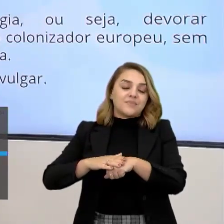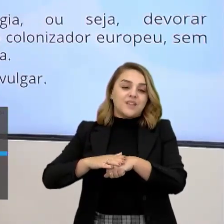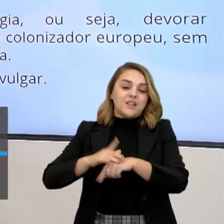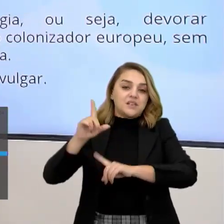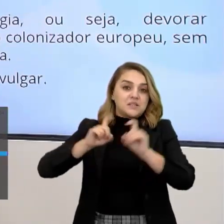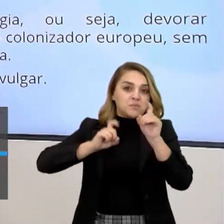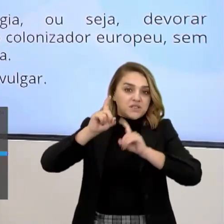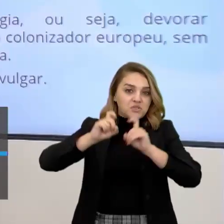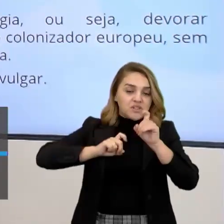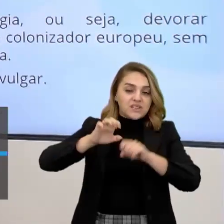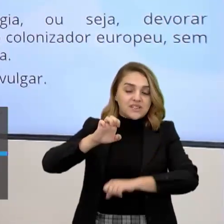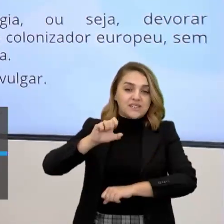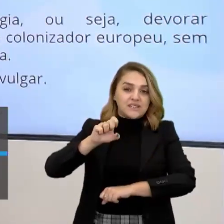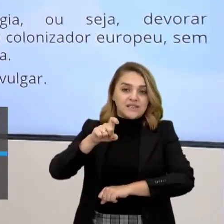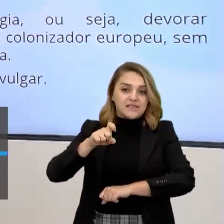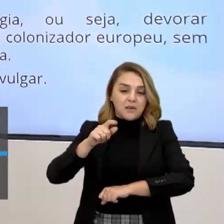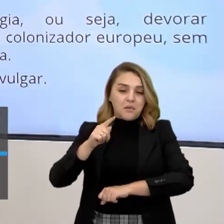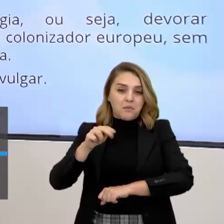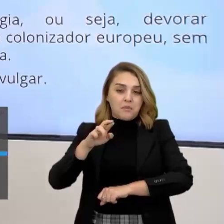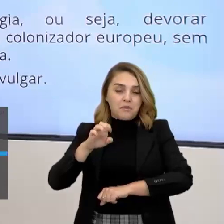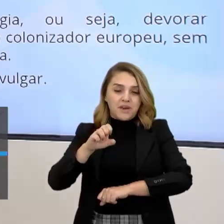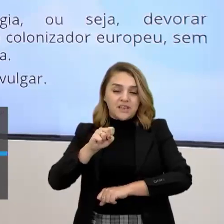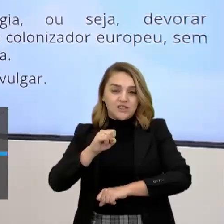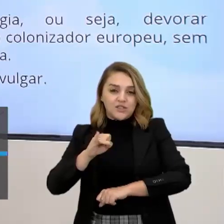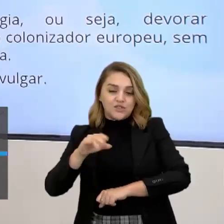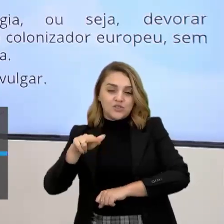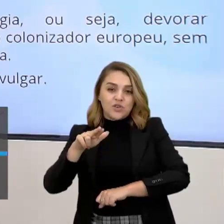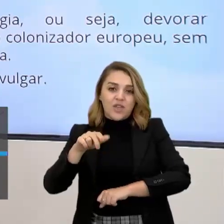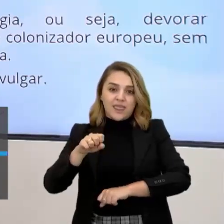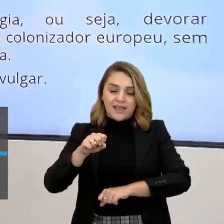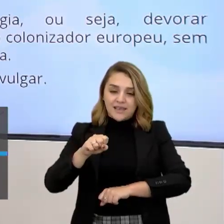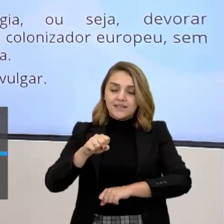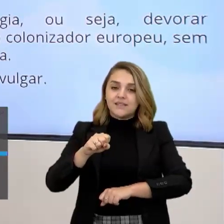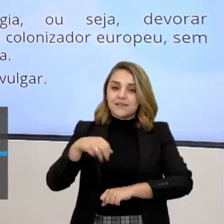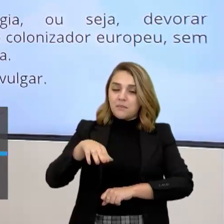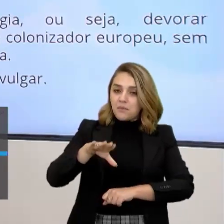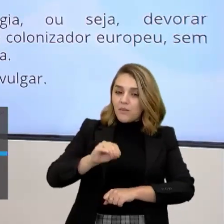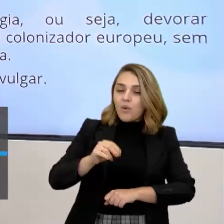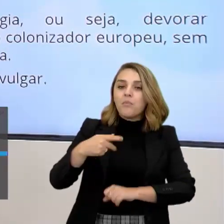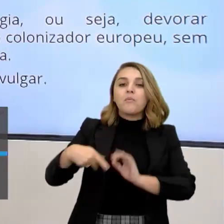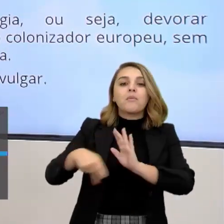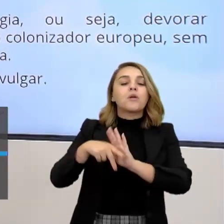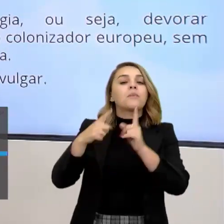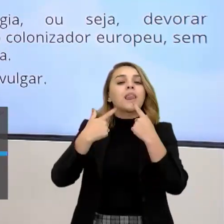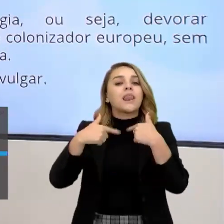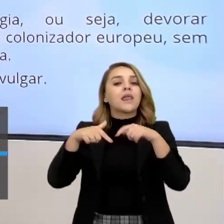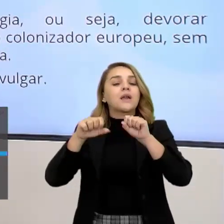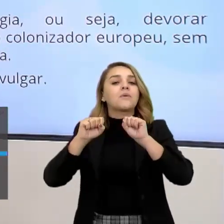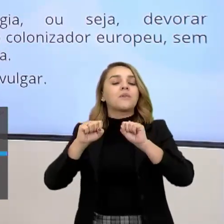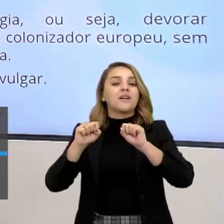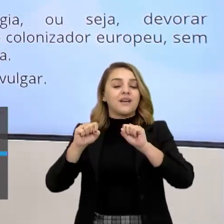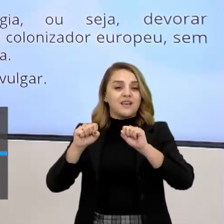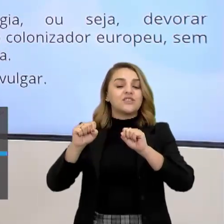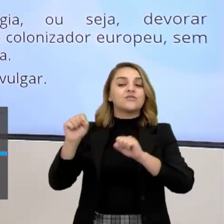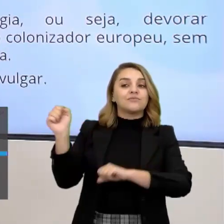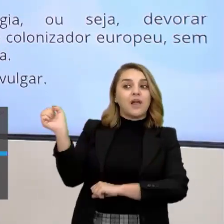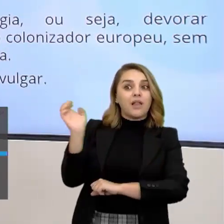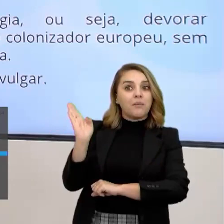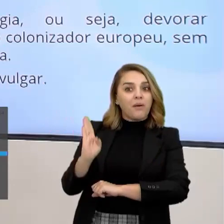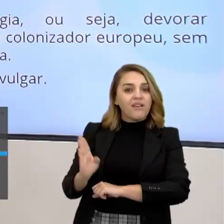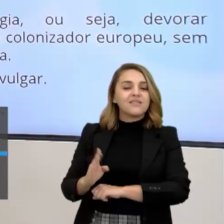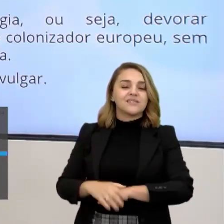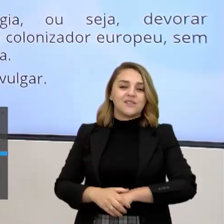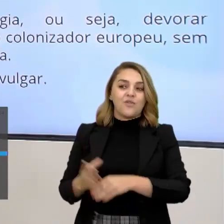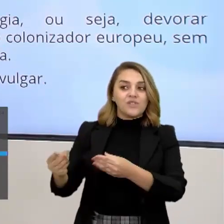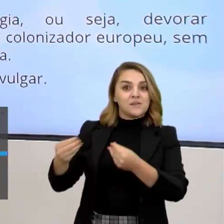expressionismo, beleza, mas eu faço expressionismo com uma linguagem nacional. É como se você me entrega o celular,